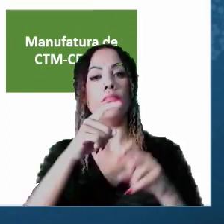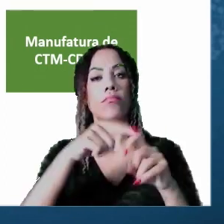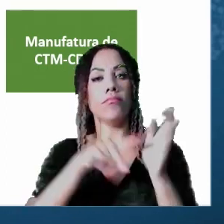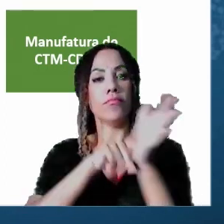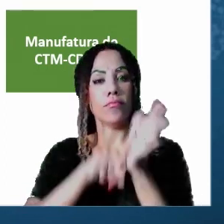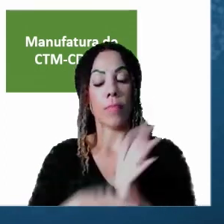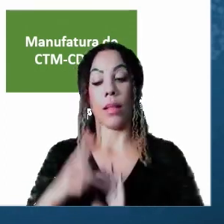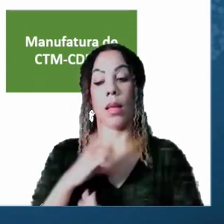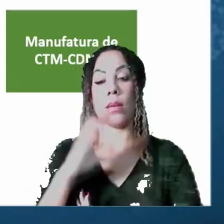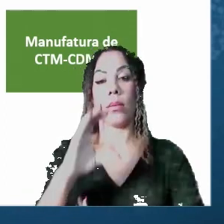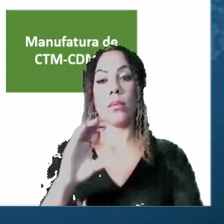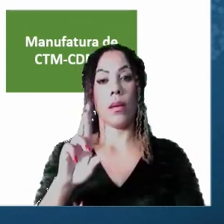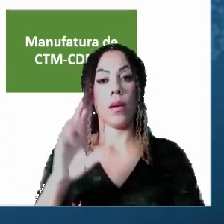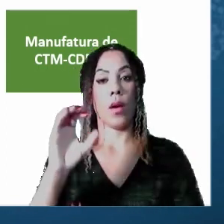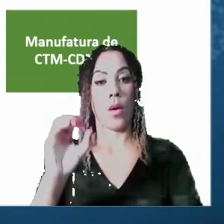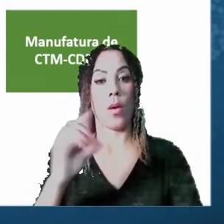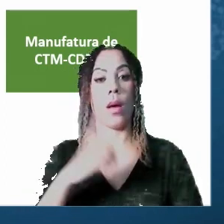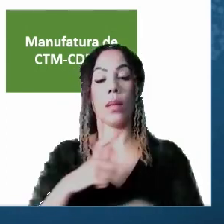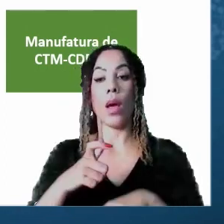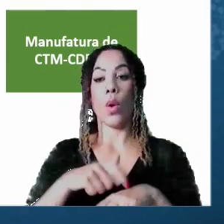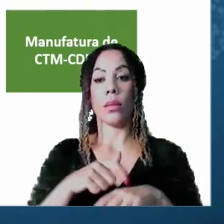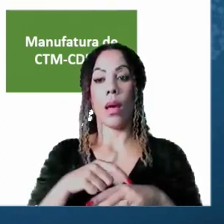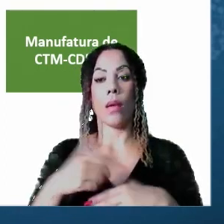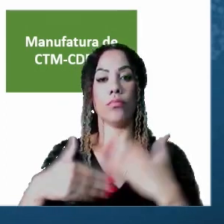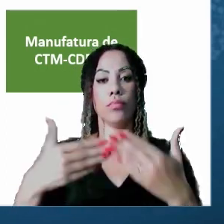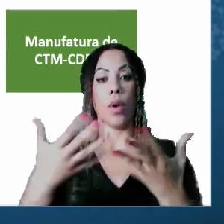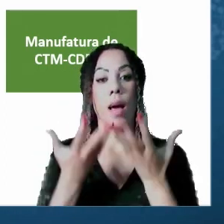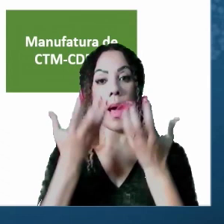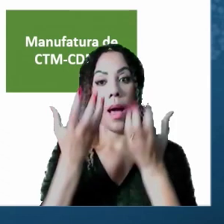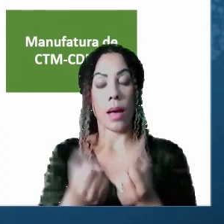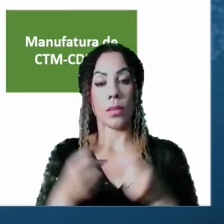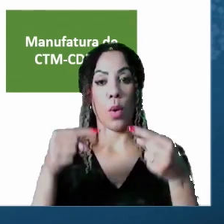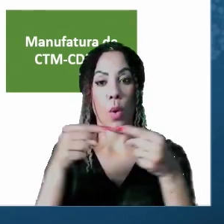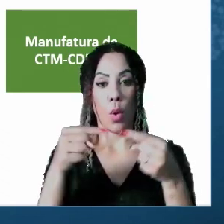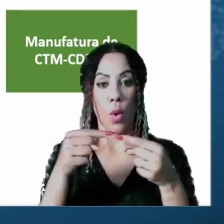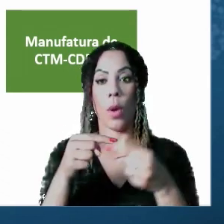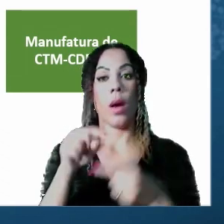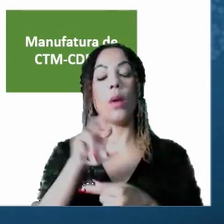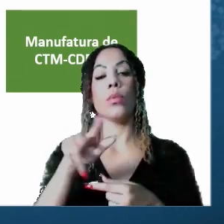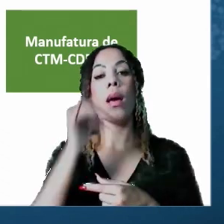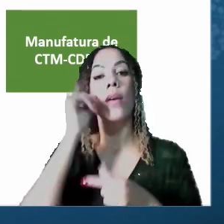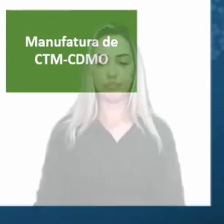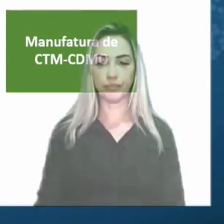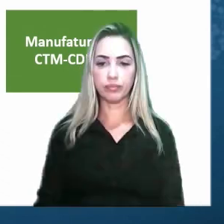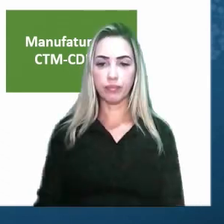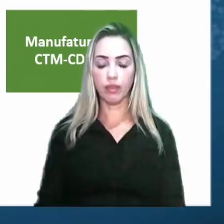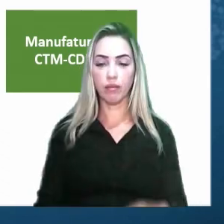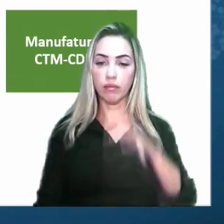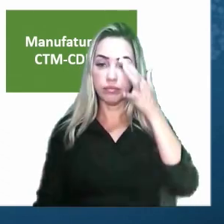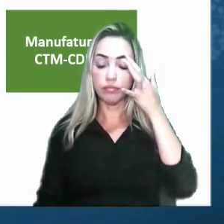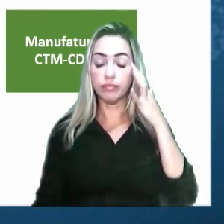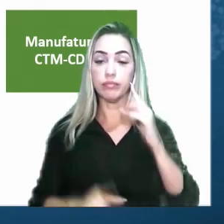CRO, tenha os tempos regulatórios aceitáveis, que não atrase o desenvolvimento clínico. E, em